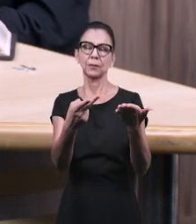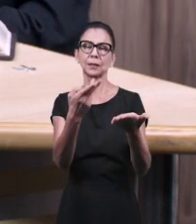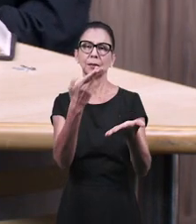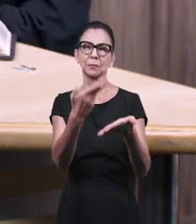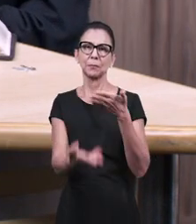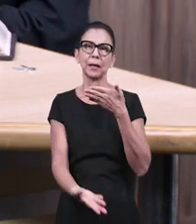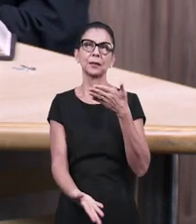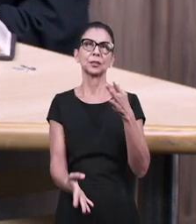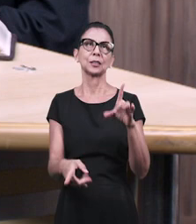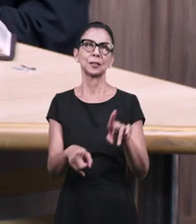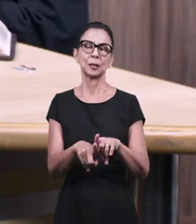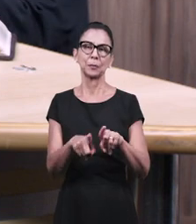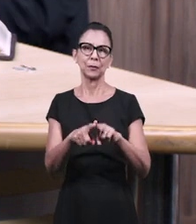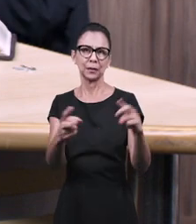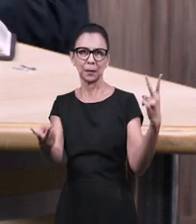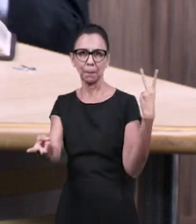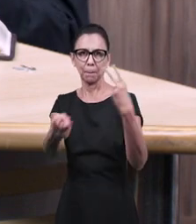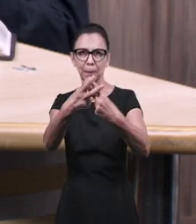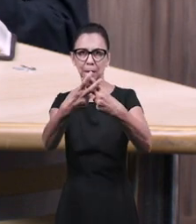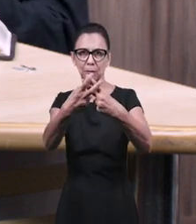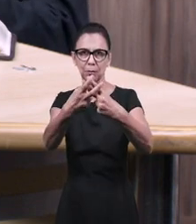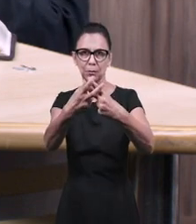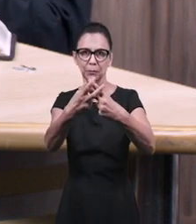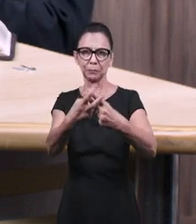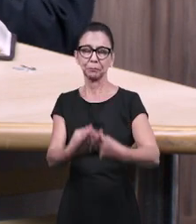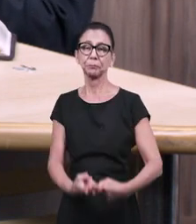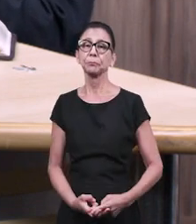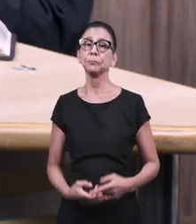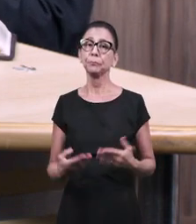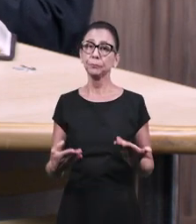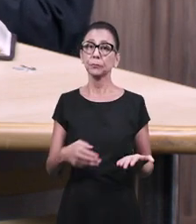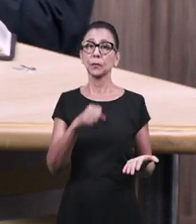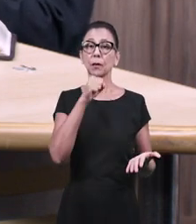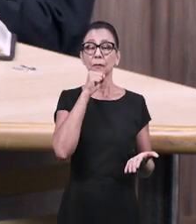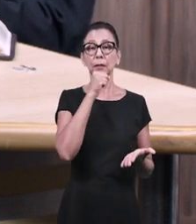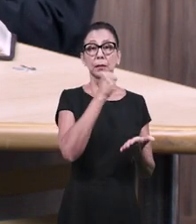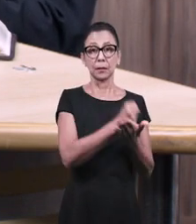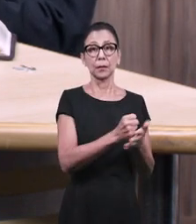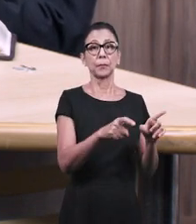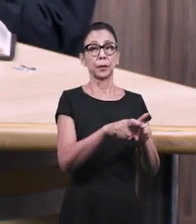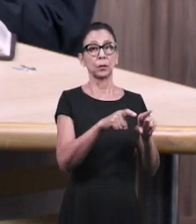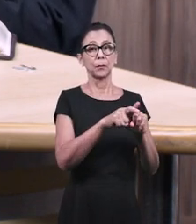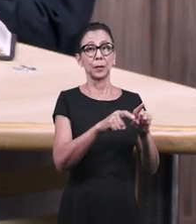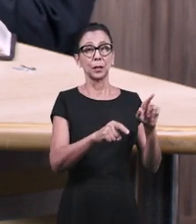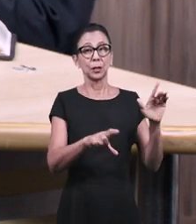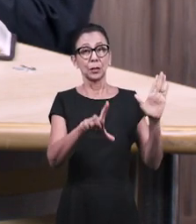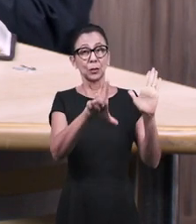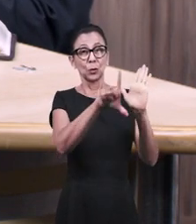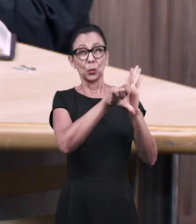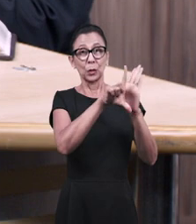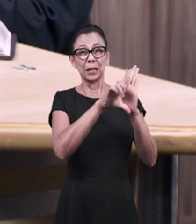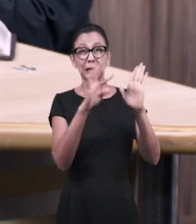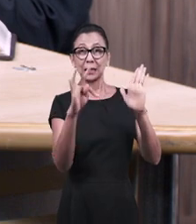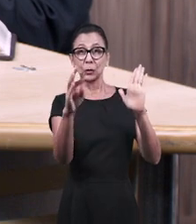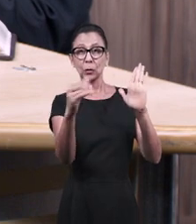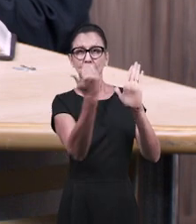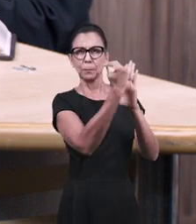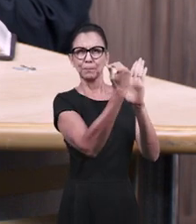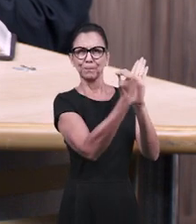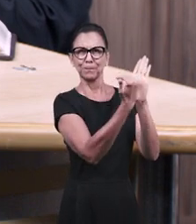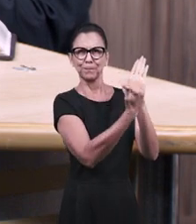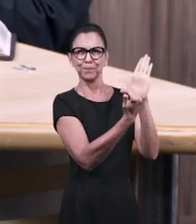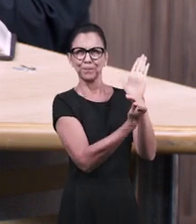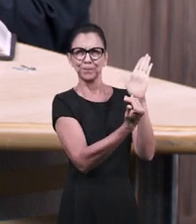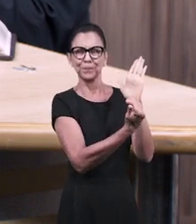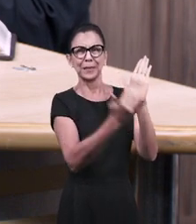assim: quebrou um item da lei, quebrou a lei toda. Você quer guardar o sábado? Você vai estar exatamente no Velho